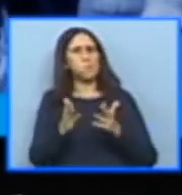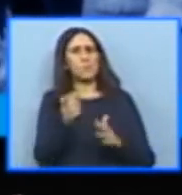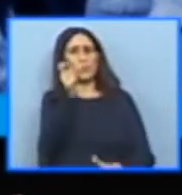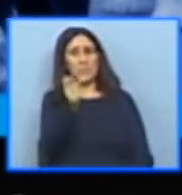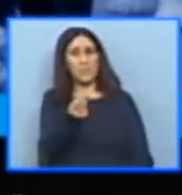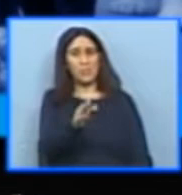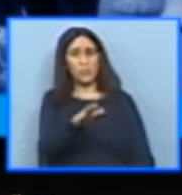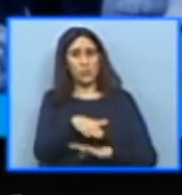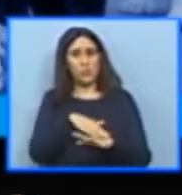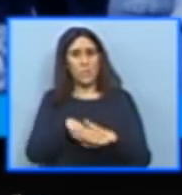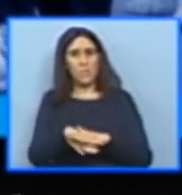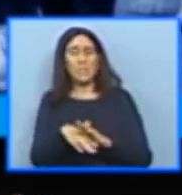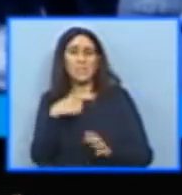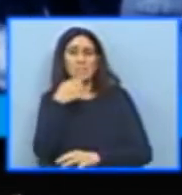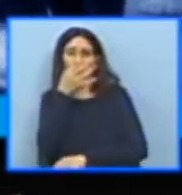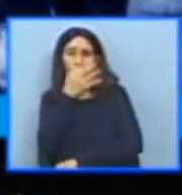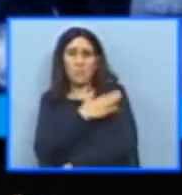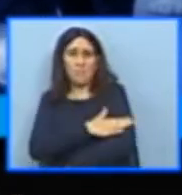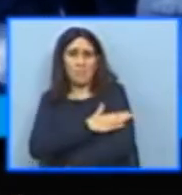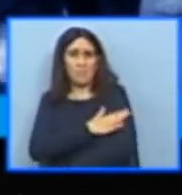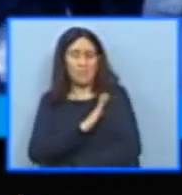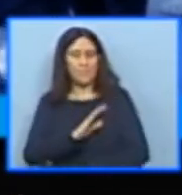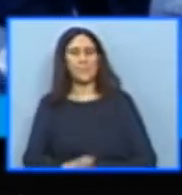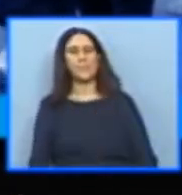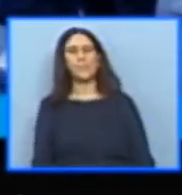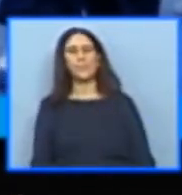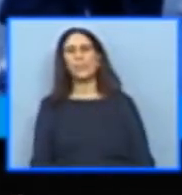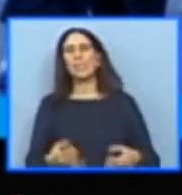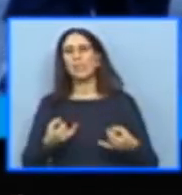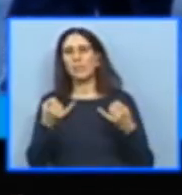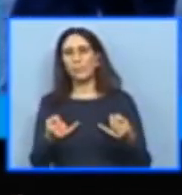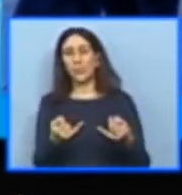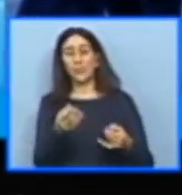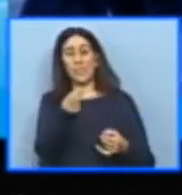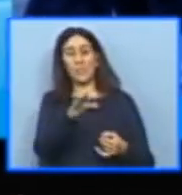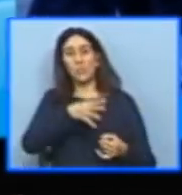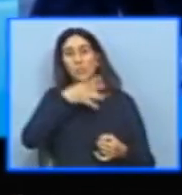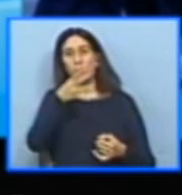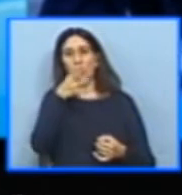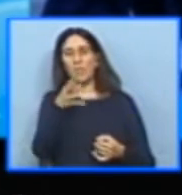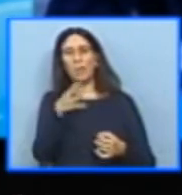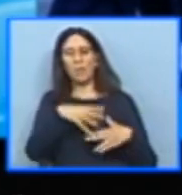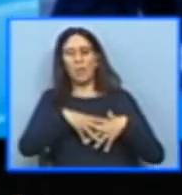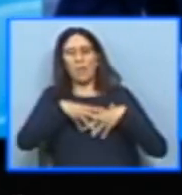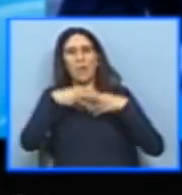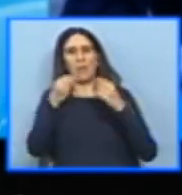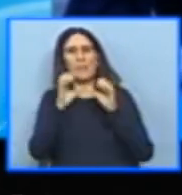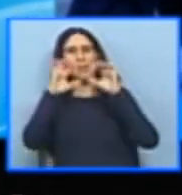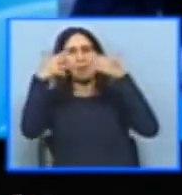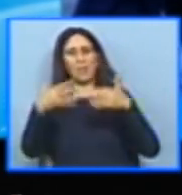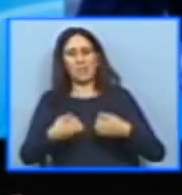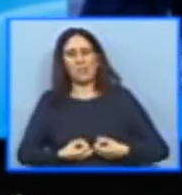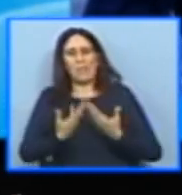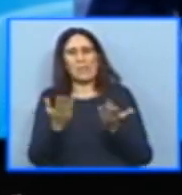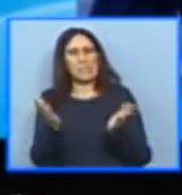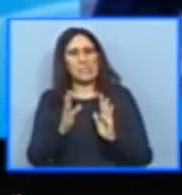aquilo é porque estava vulnerável. Depois, explicar à criança que não deve pôr os seus estados de alma também na net, porque há